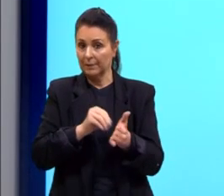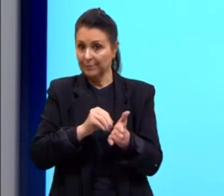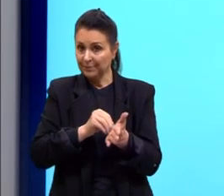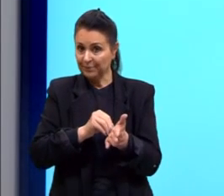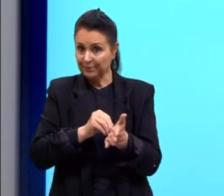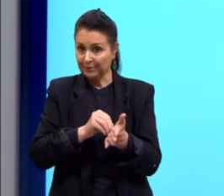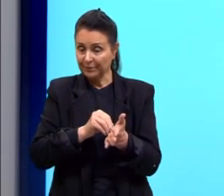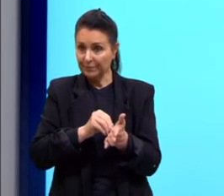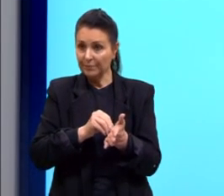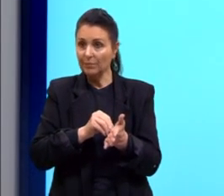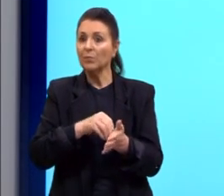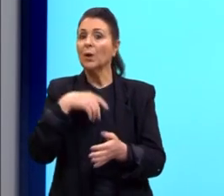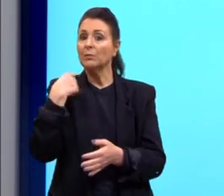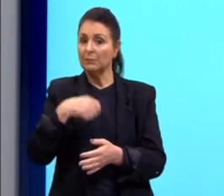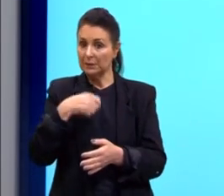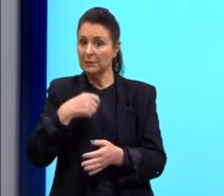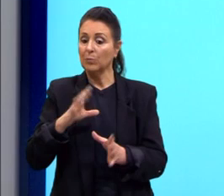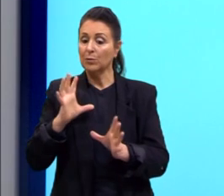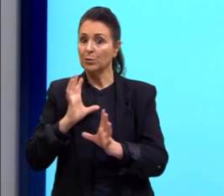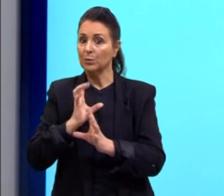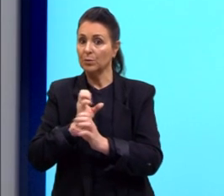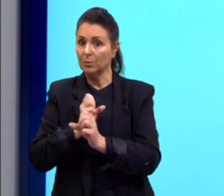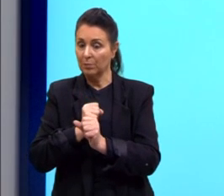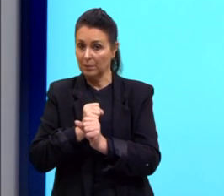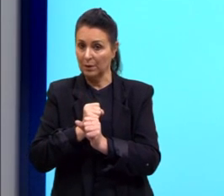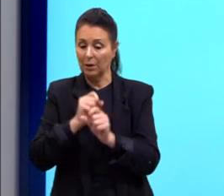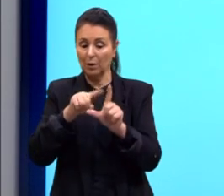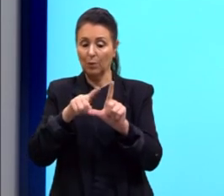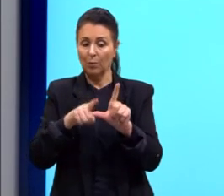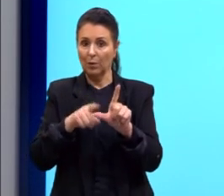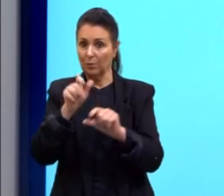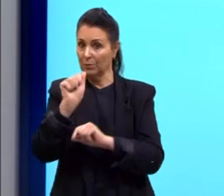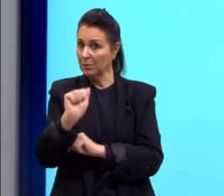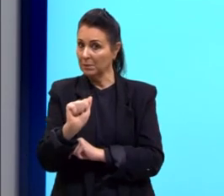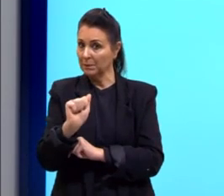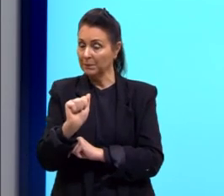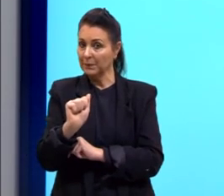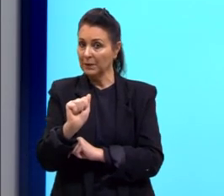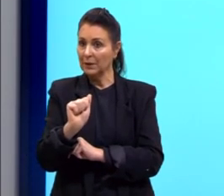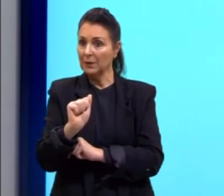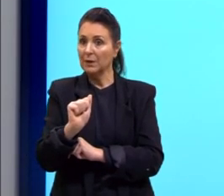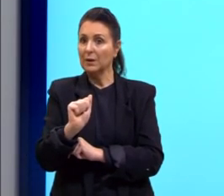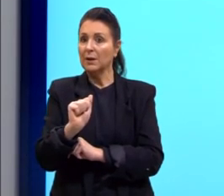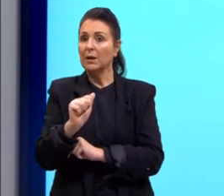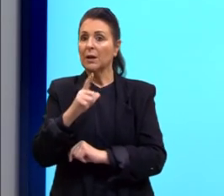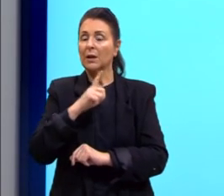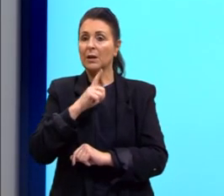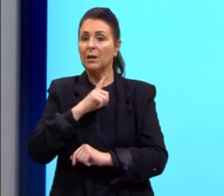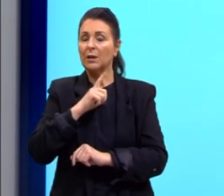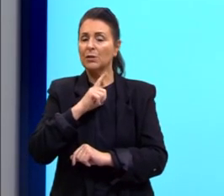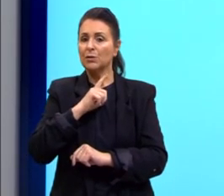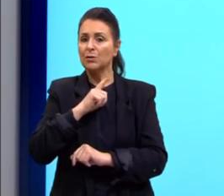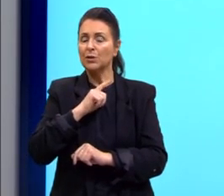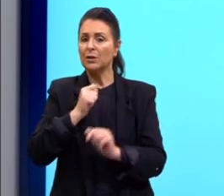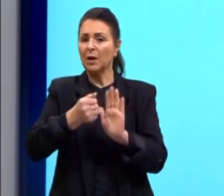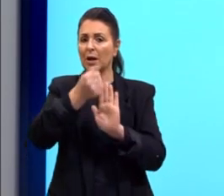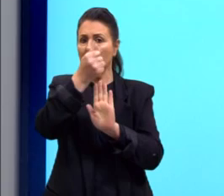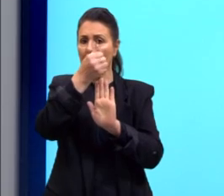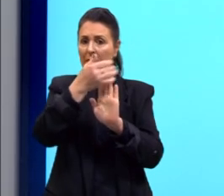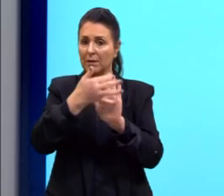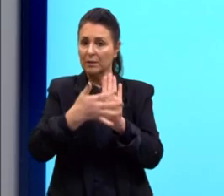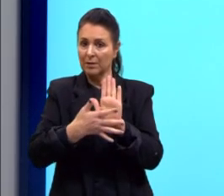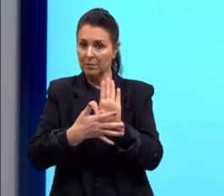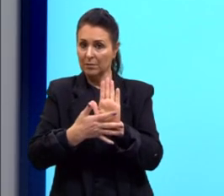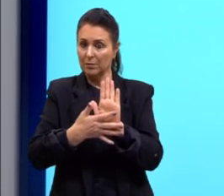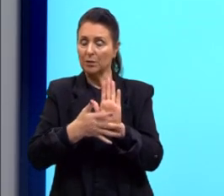aquele que nós precisamos somar também ao ângulo a aí nós tínhamos essa segunda definição aqui que